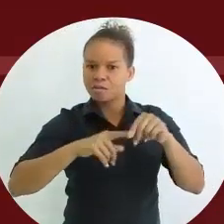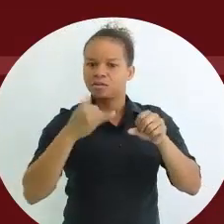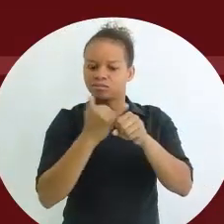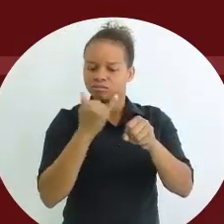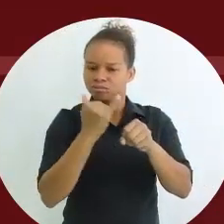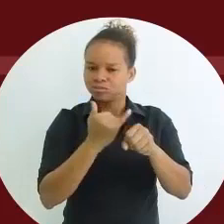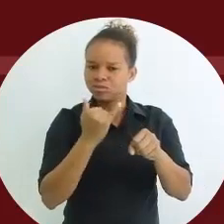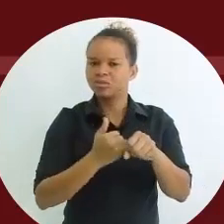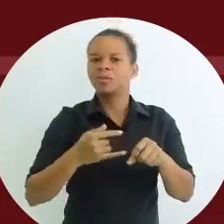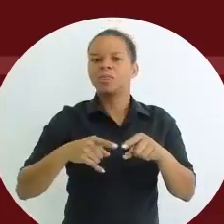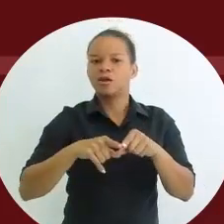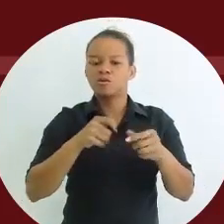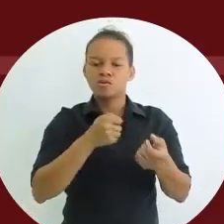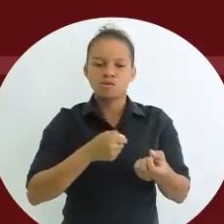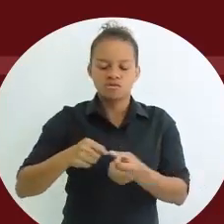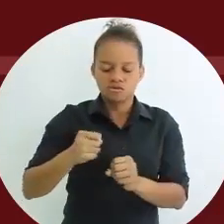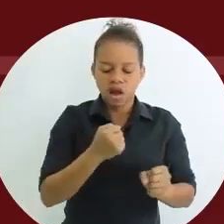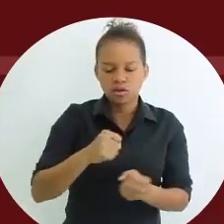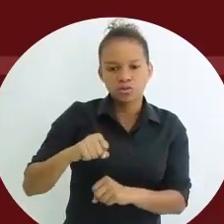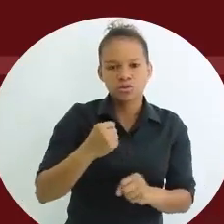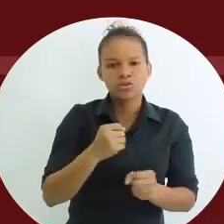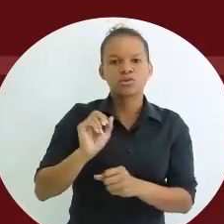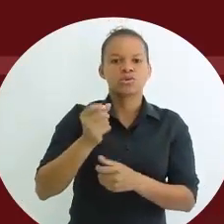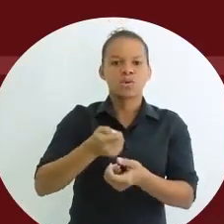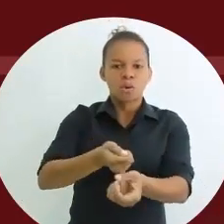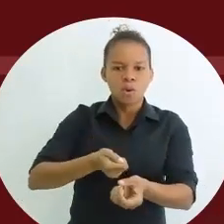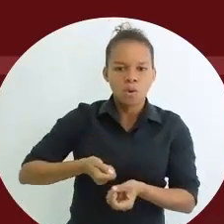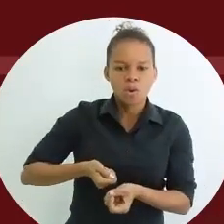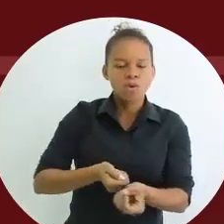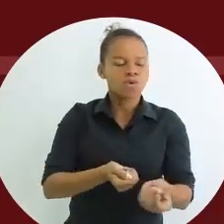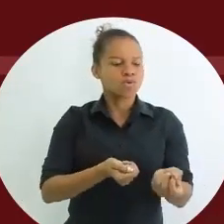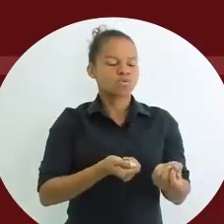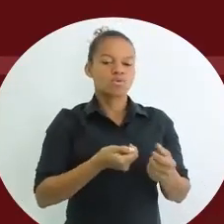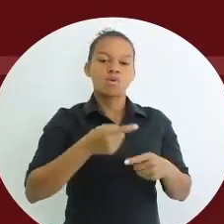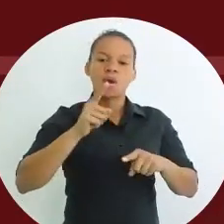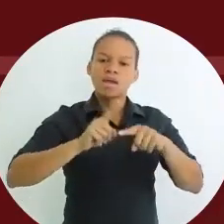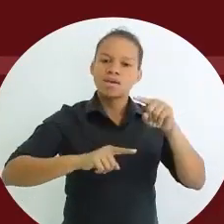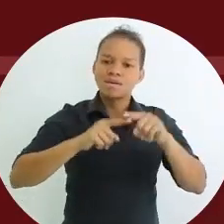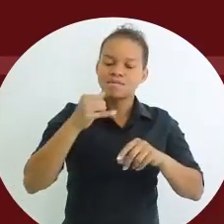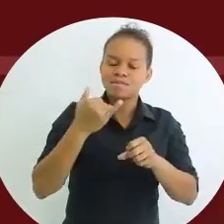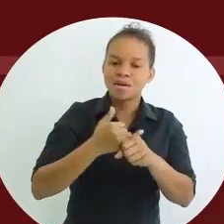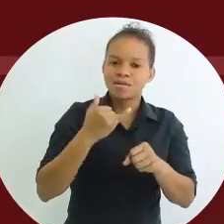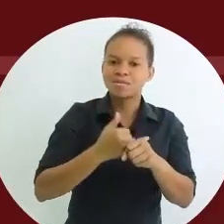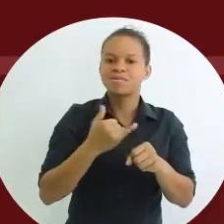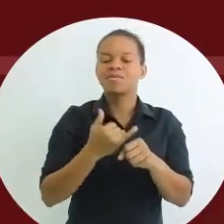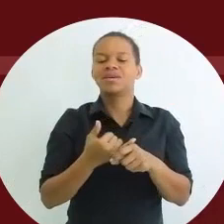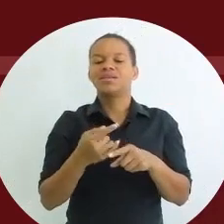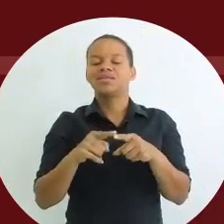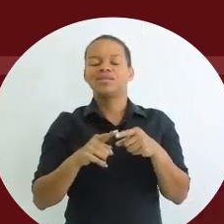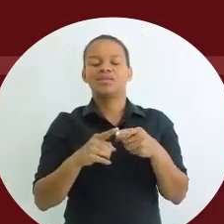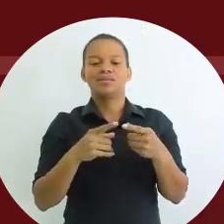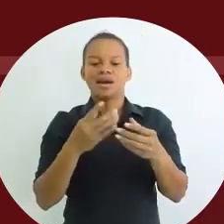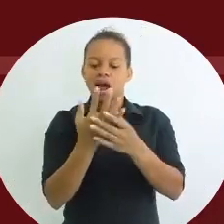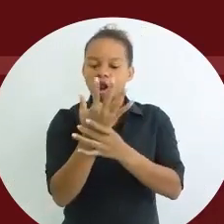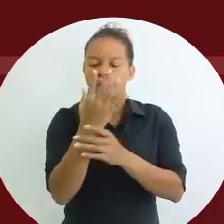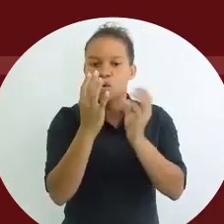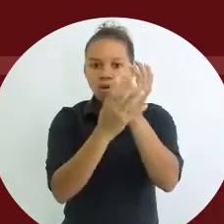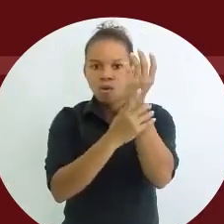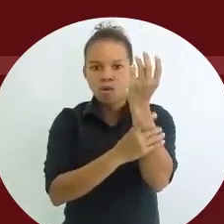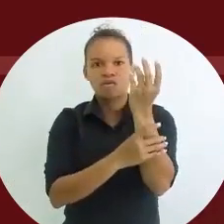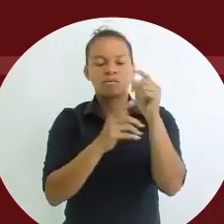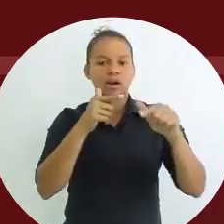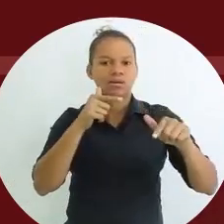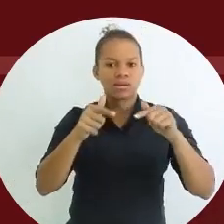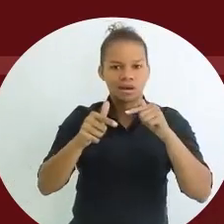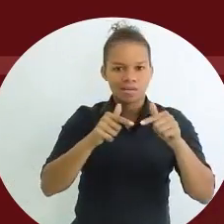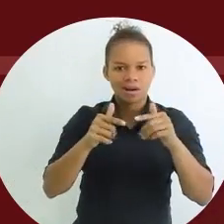no caso específico do rodo ou da vassoura que está sendo utilizado, o equipamento de proteção individual, as luvas, para que o trabalhador